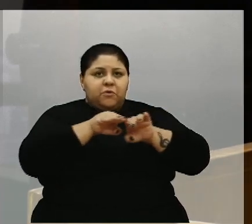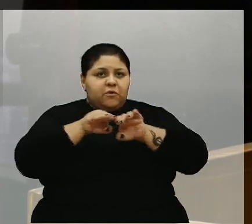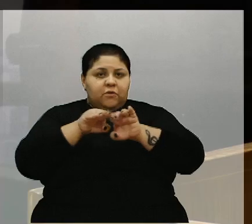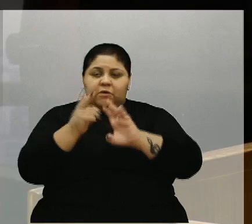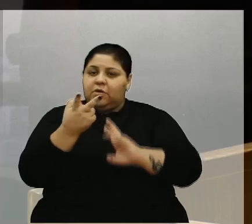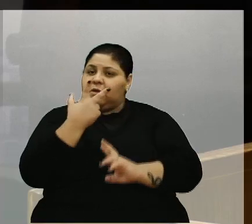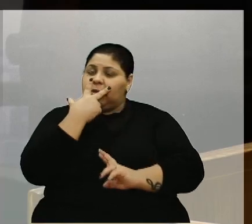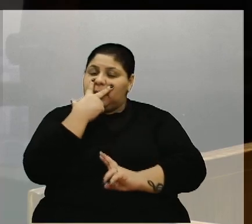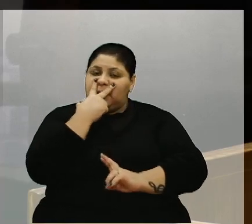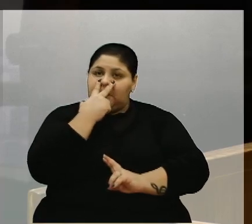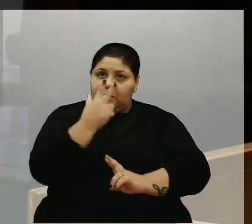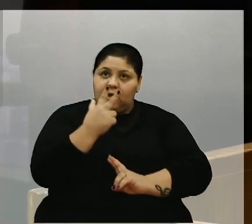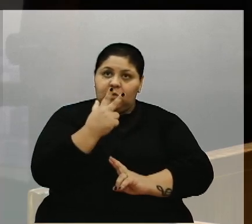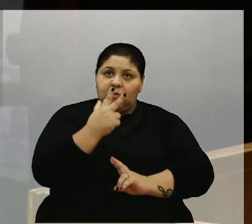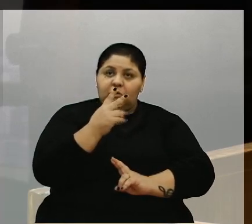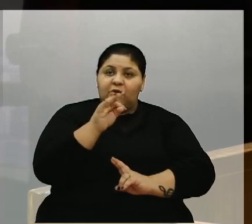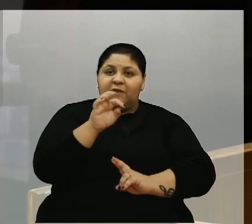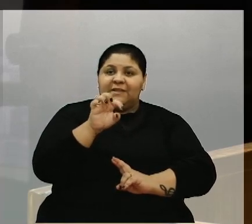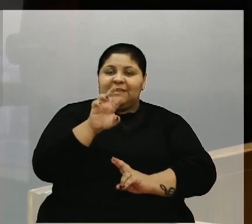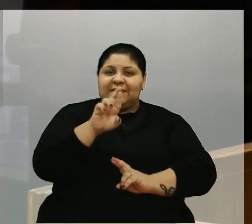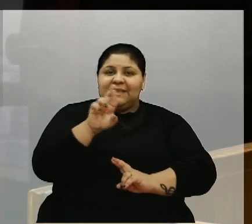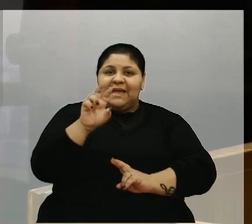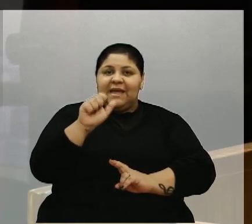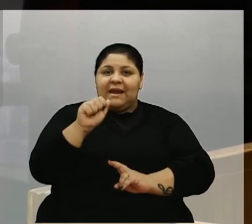mesma lógica do terraplanismo.